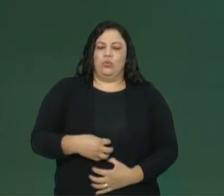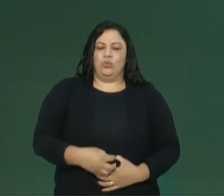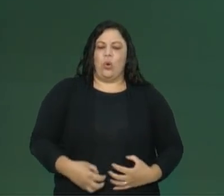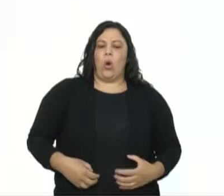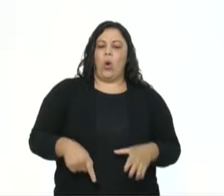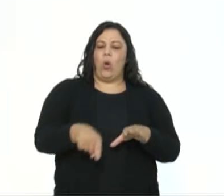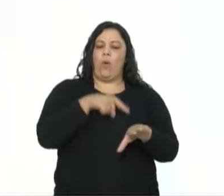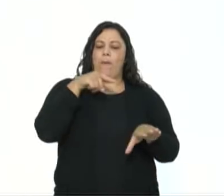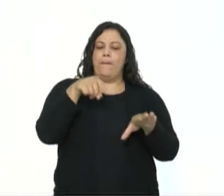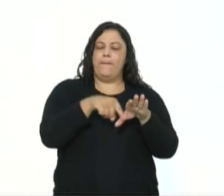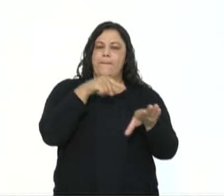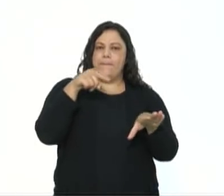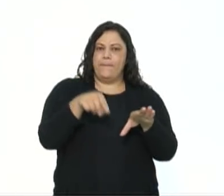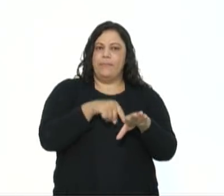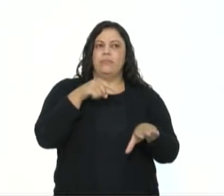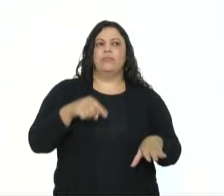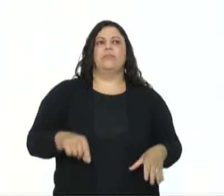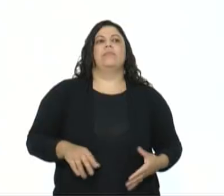pé.